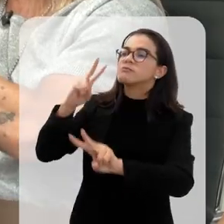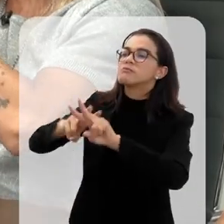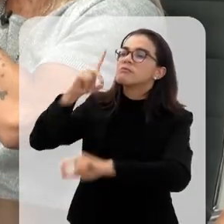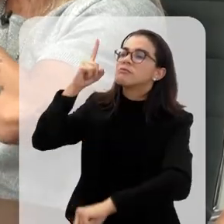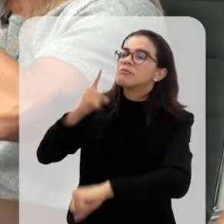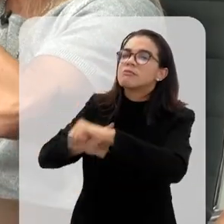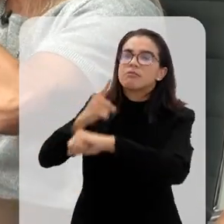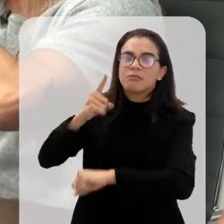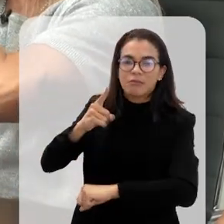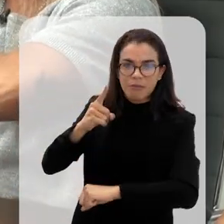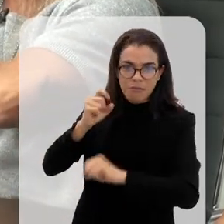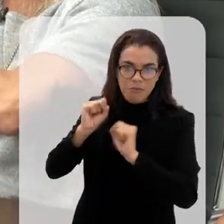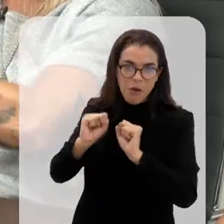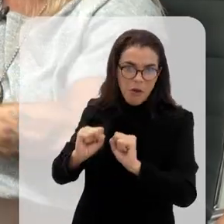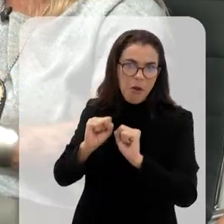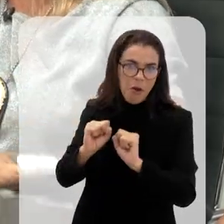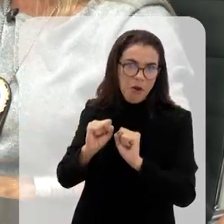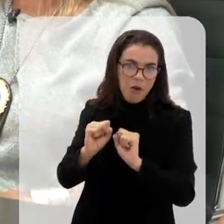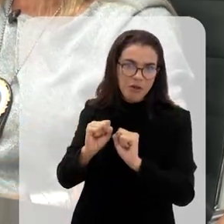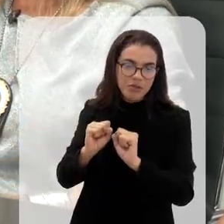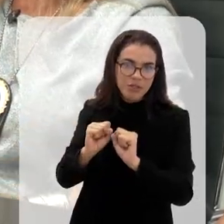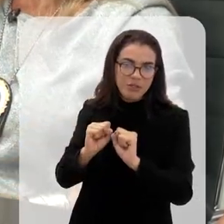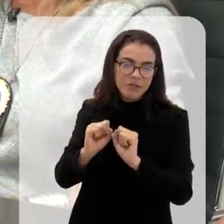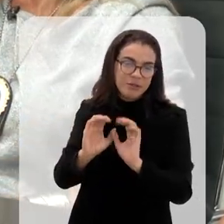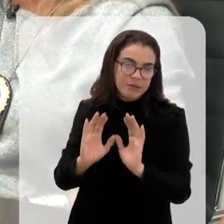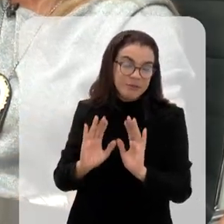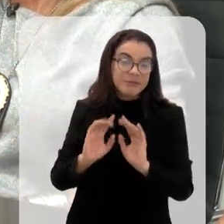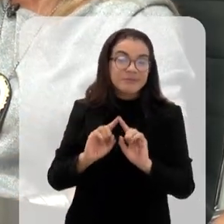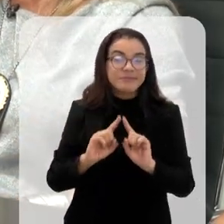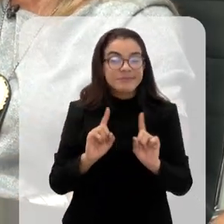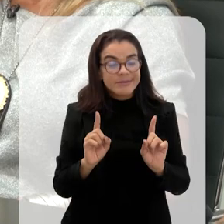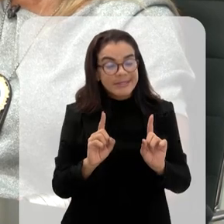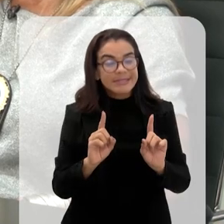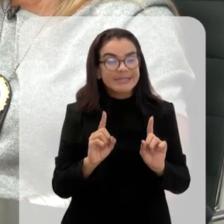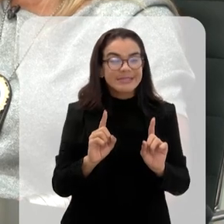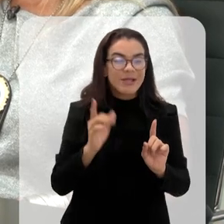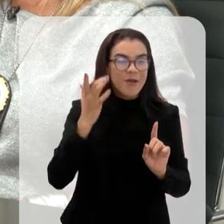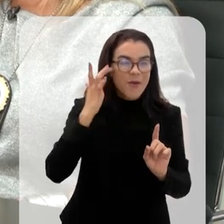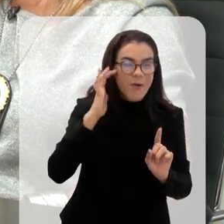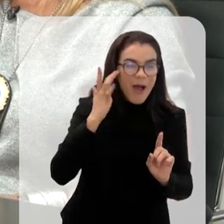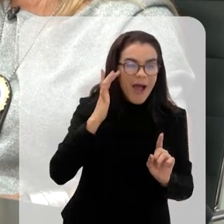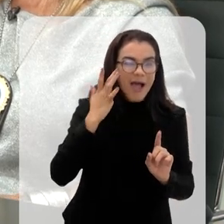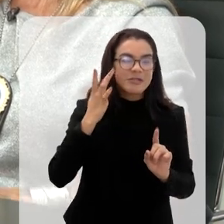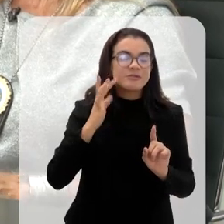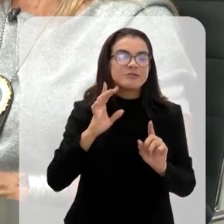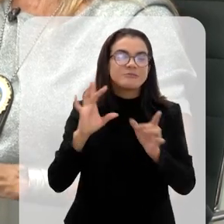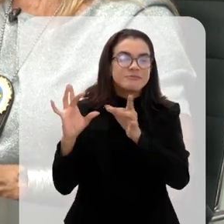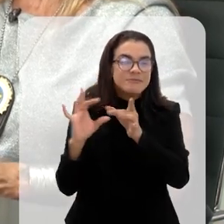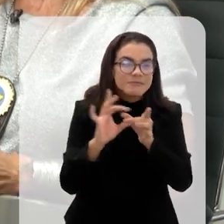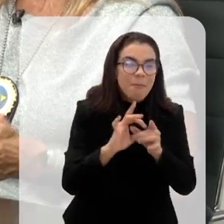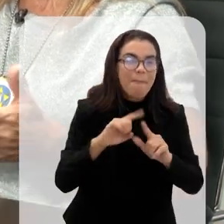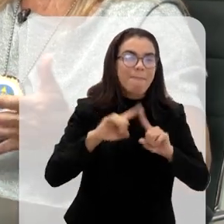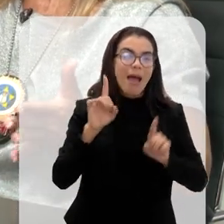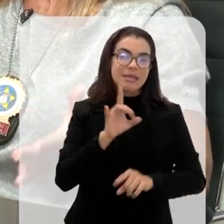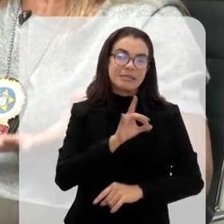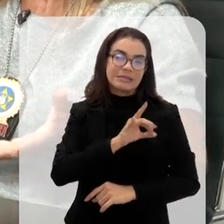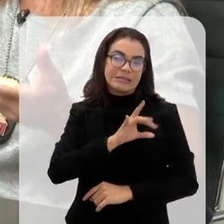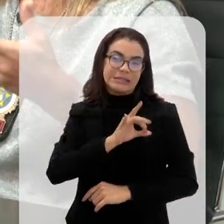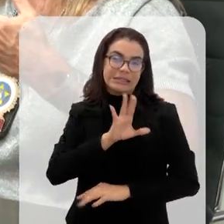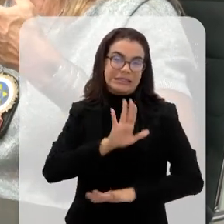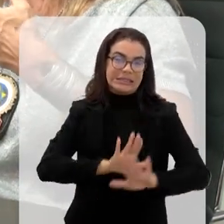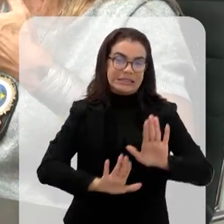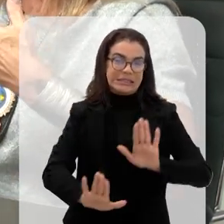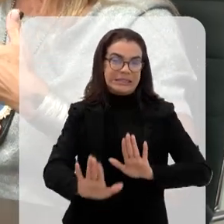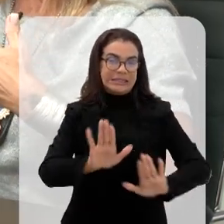prender em flagrante, os agentes de segurança, né? Então, eu acho que está mais pelo receio do que